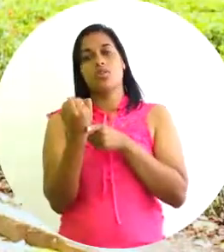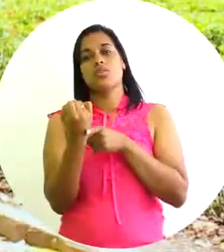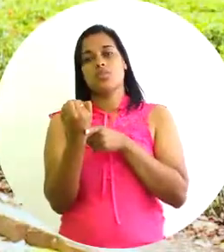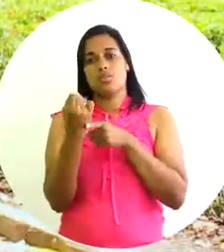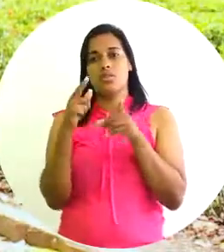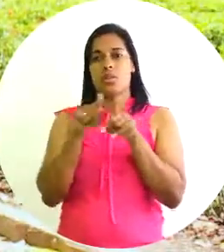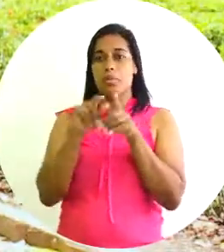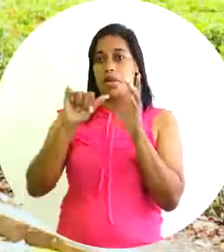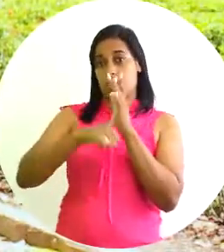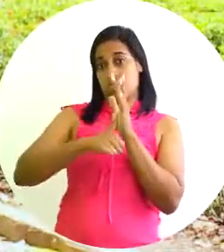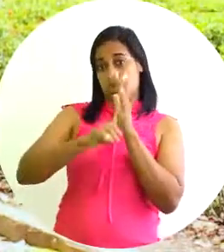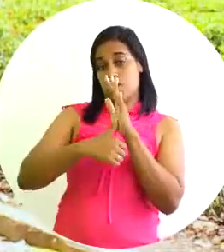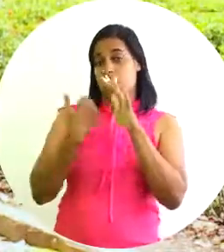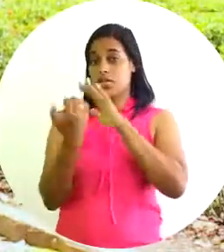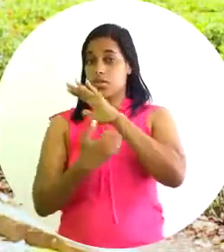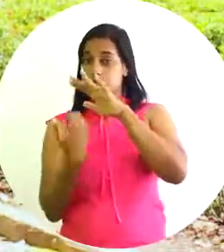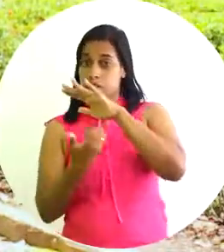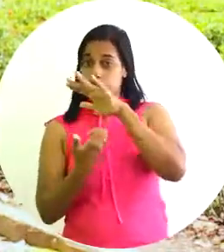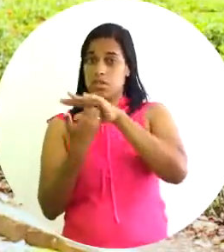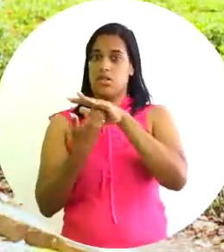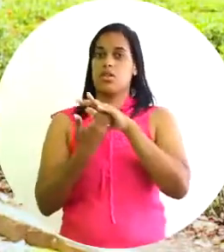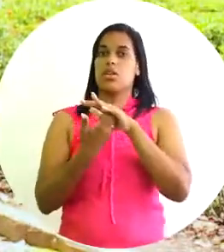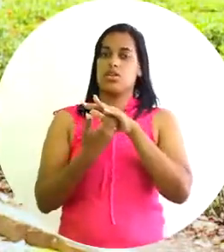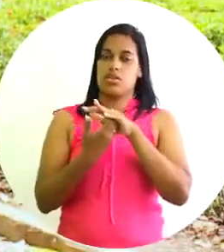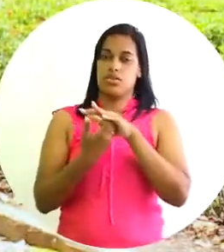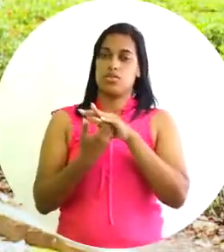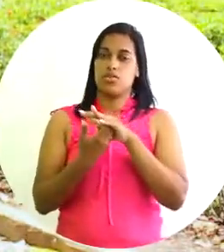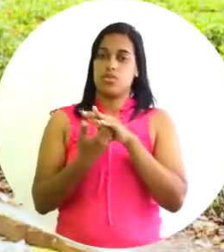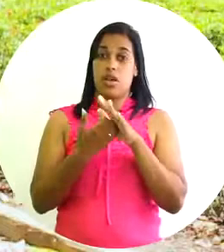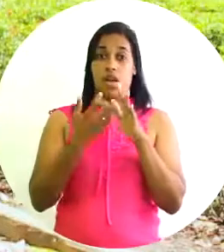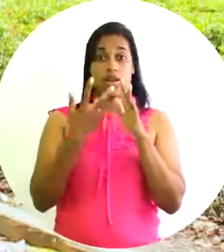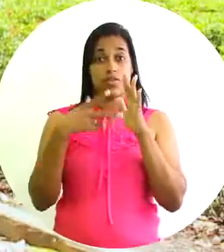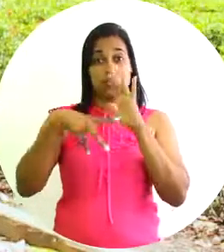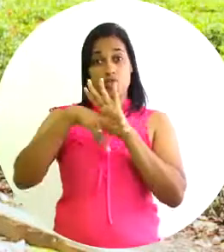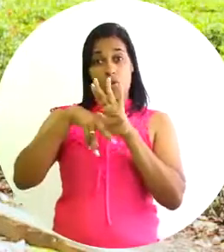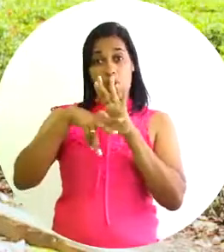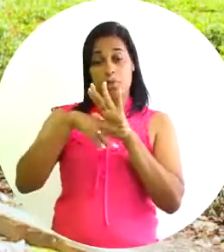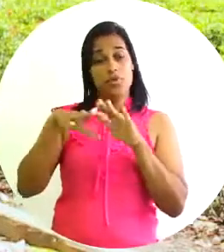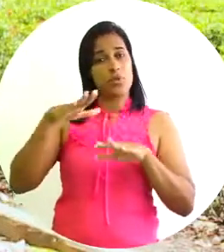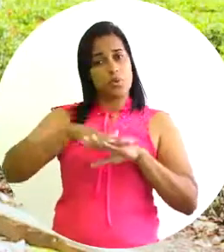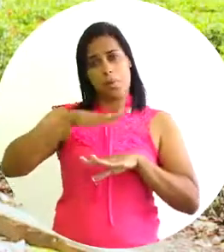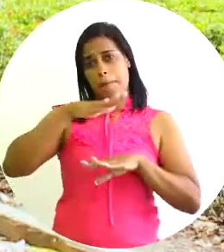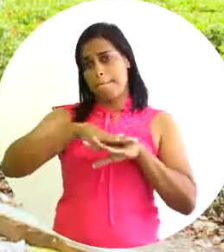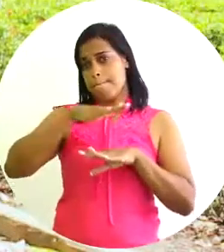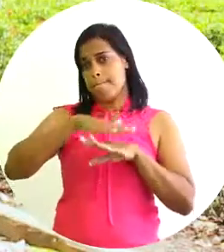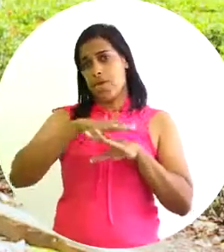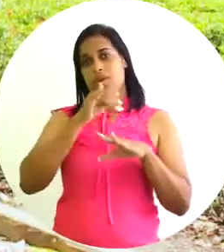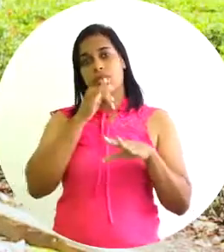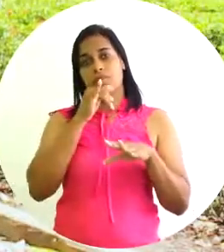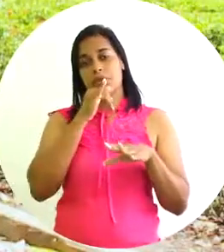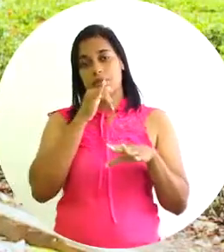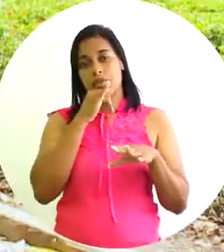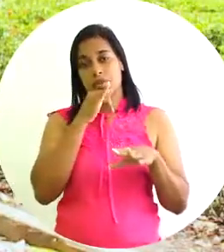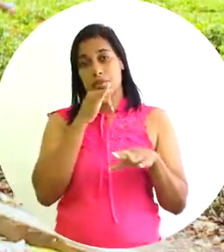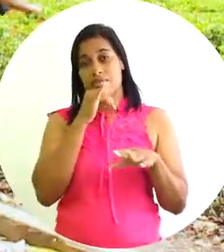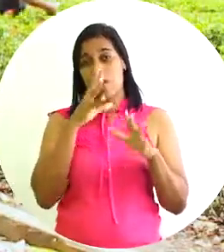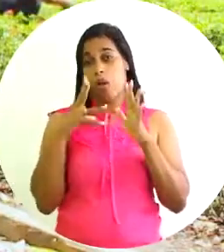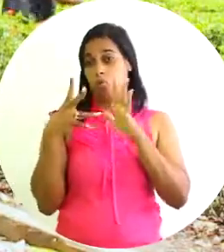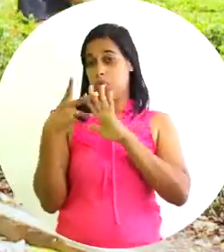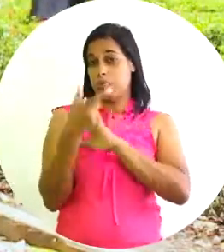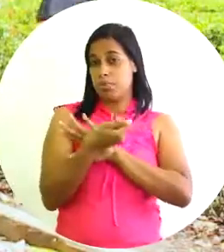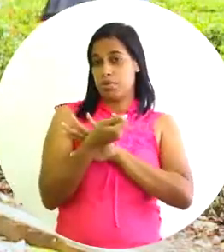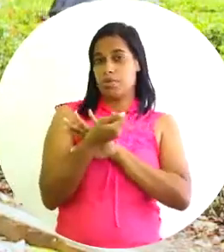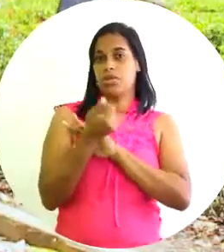as normas empresariais. Vale salientar que as normas, quanto mais no topo, ou seja, quanto mais gerais